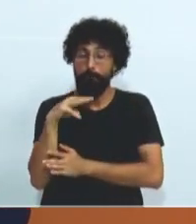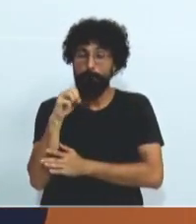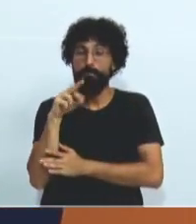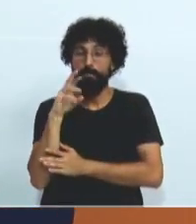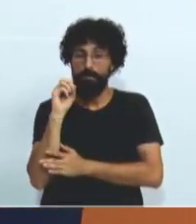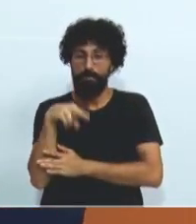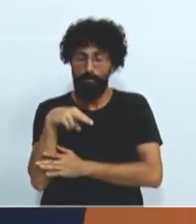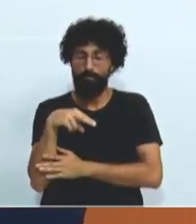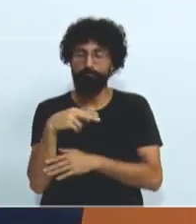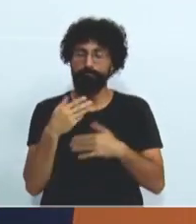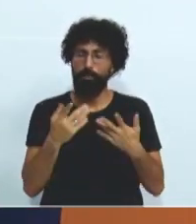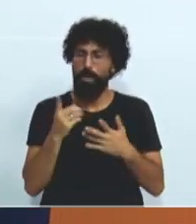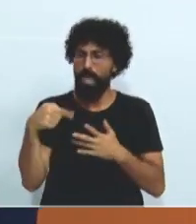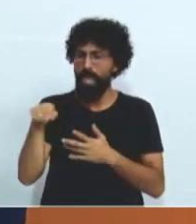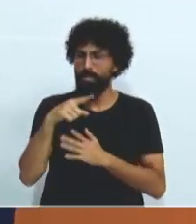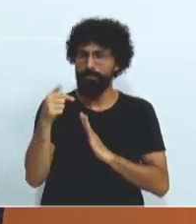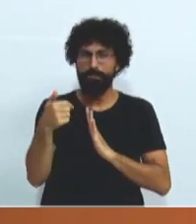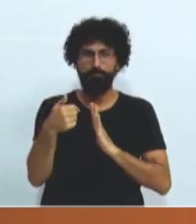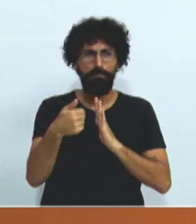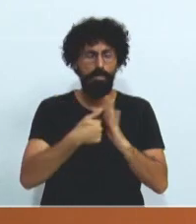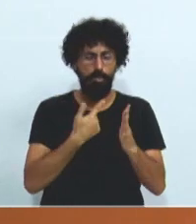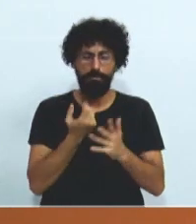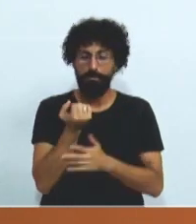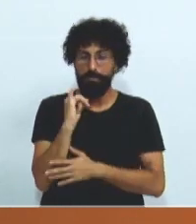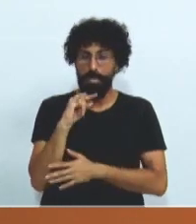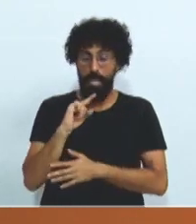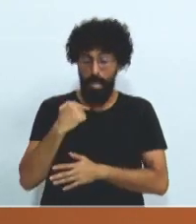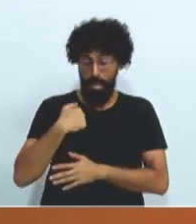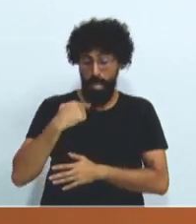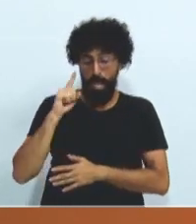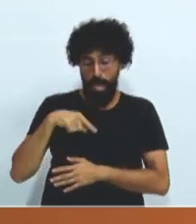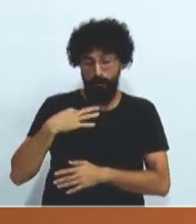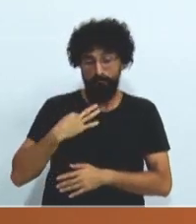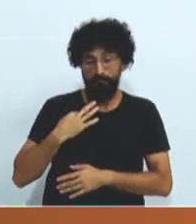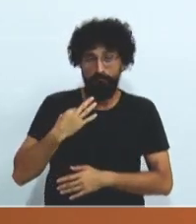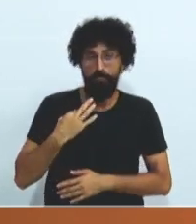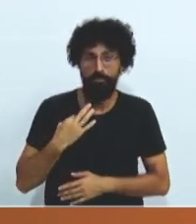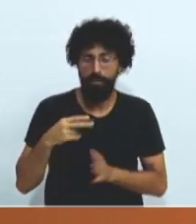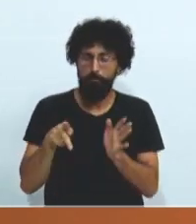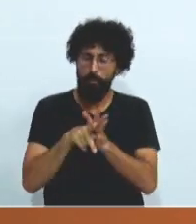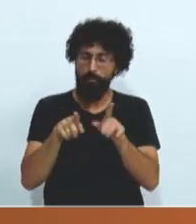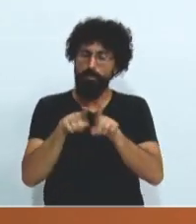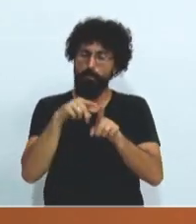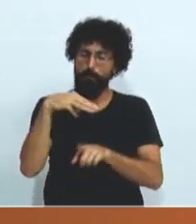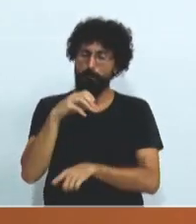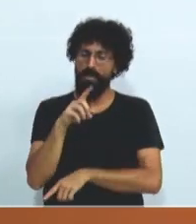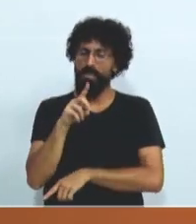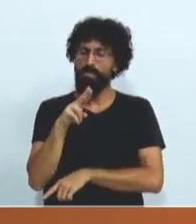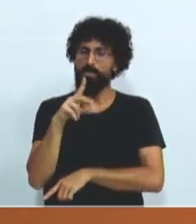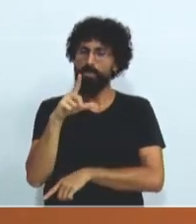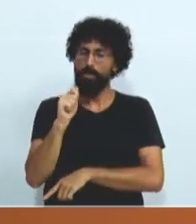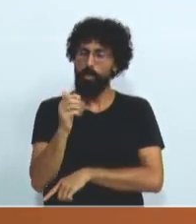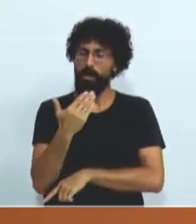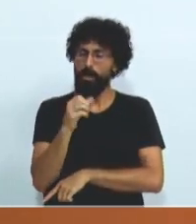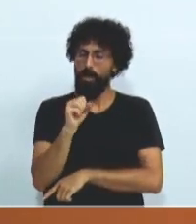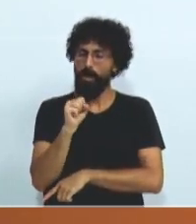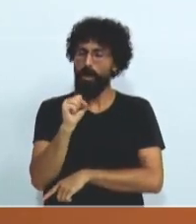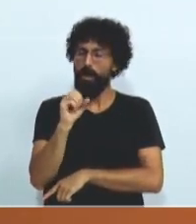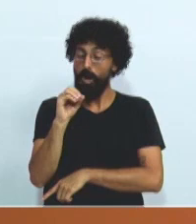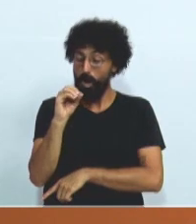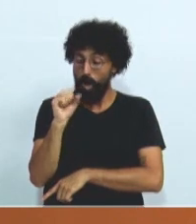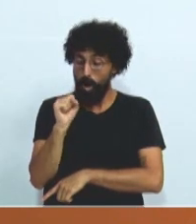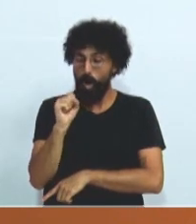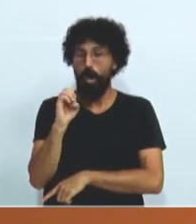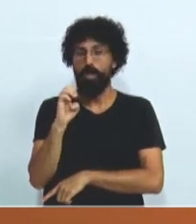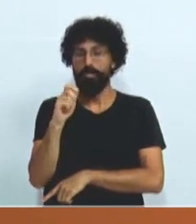doação, eles me perguntaram se eu era voluntário a fazer o cadastro para ser doador de medula óssea. Eu lembro que eu perguntei o que era